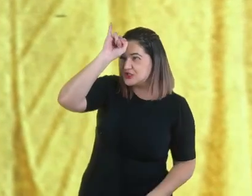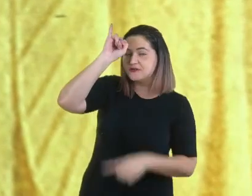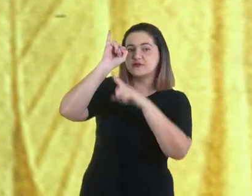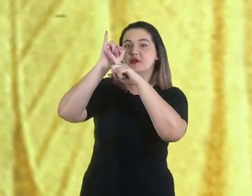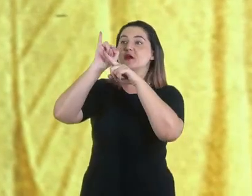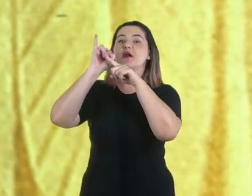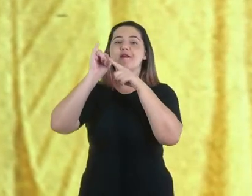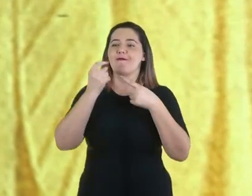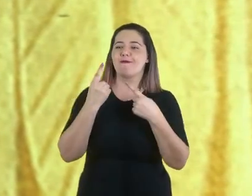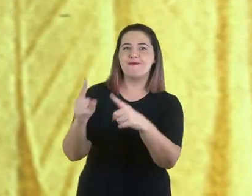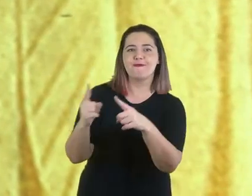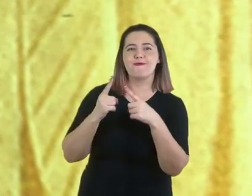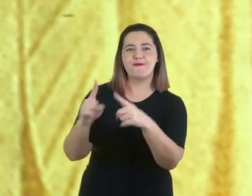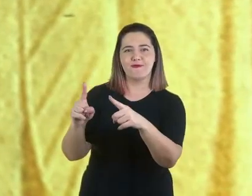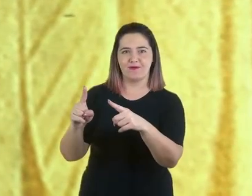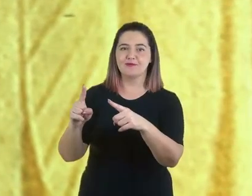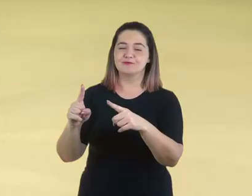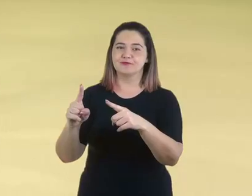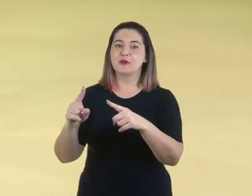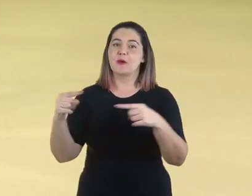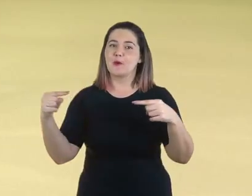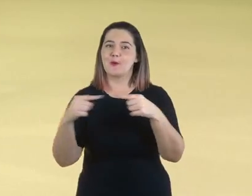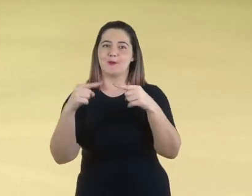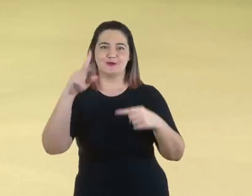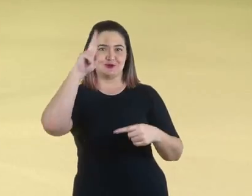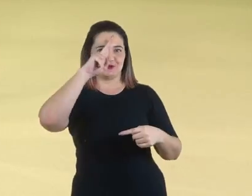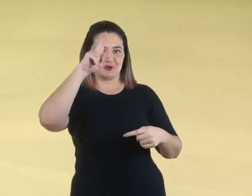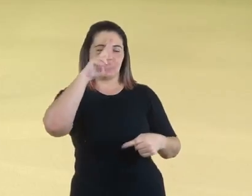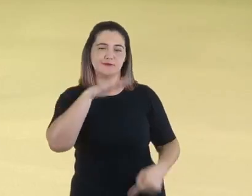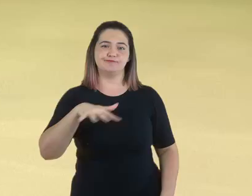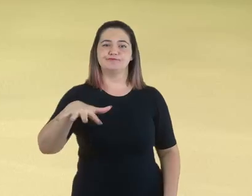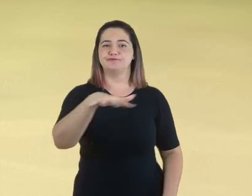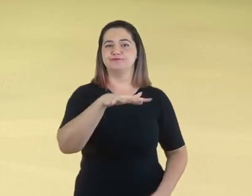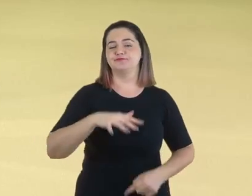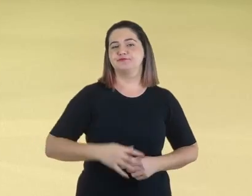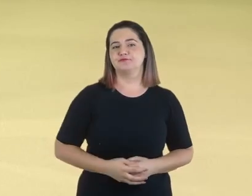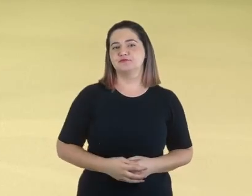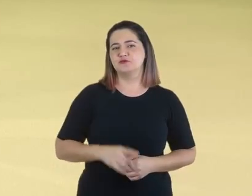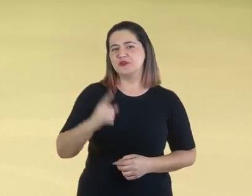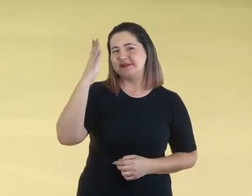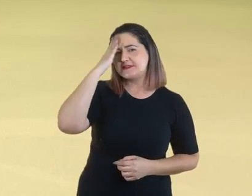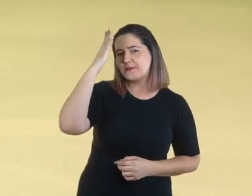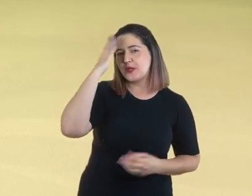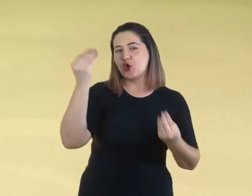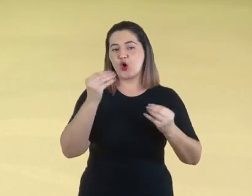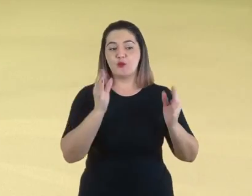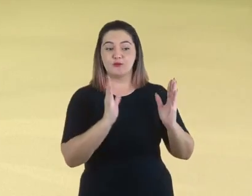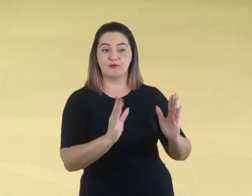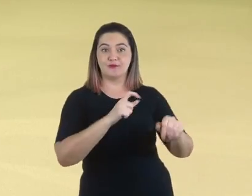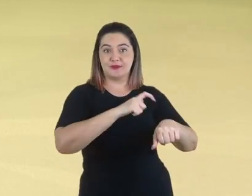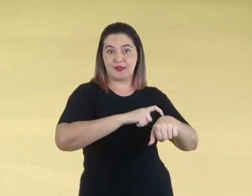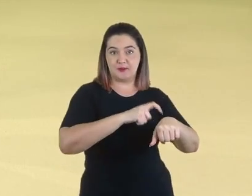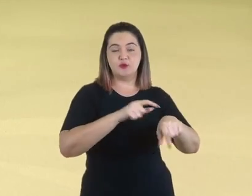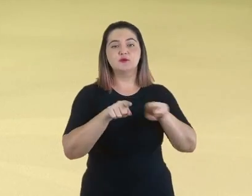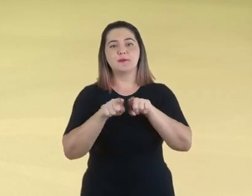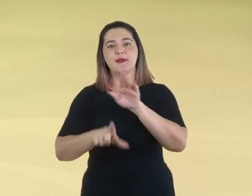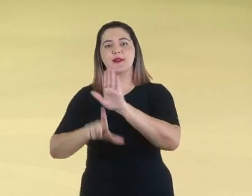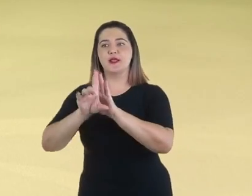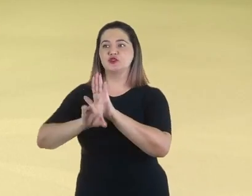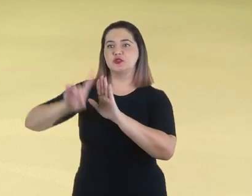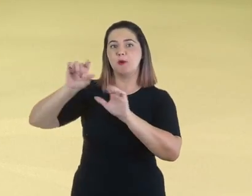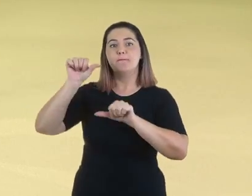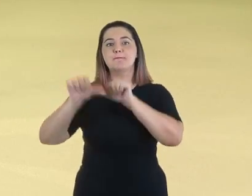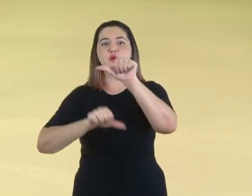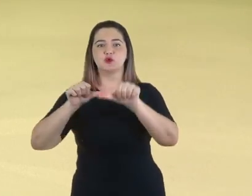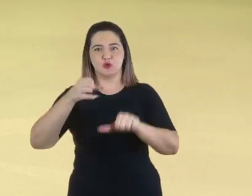com a história secular. Você saberá o que foi feito, como os tempos e a lei de Deus foram alteradas